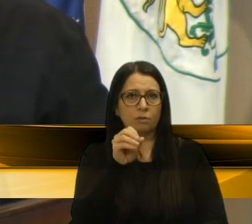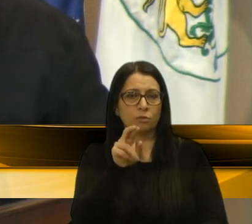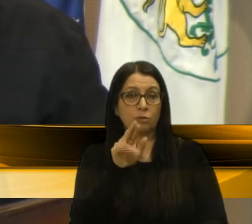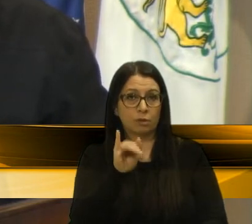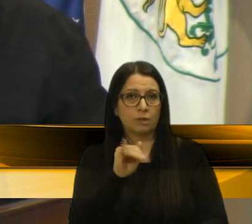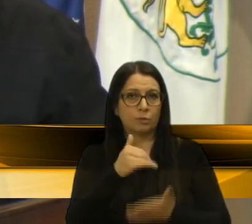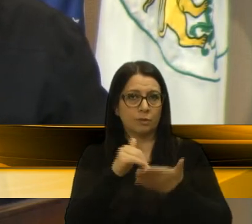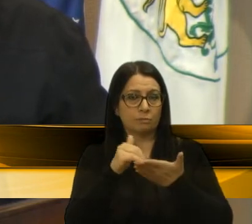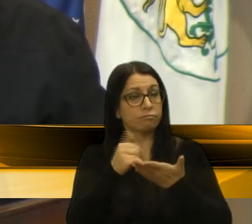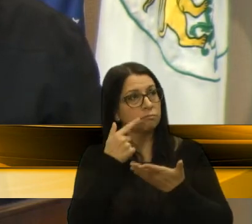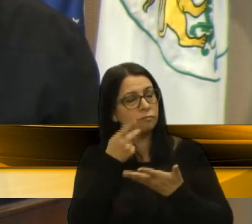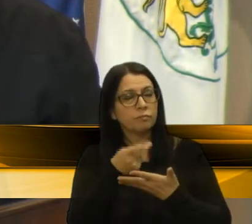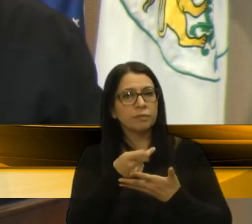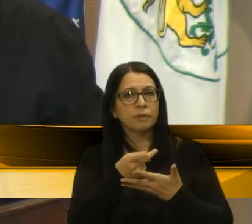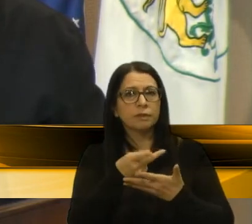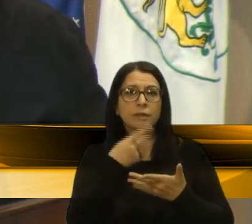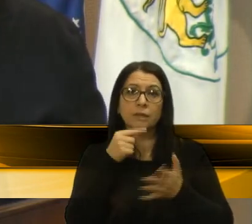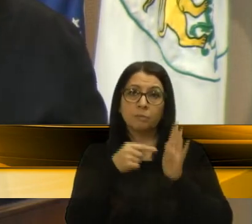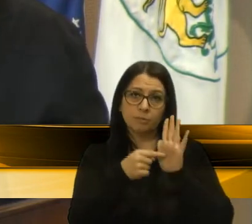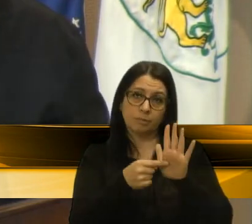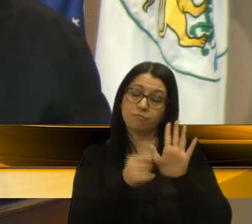eles apontaram, em tese,